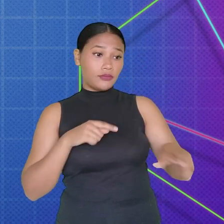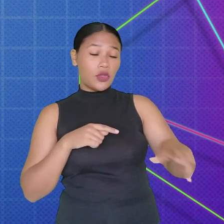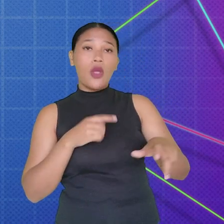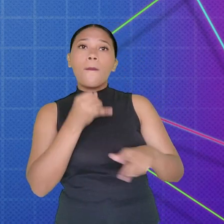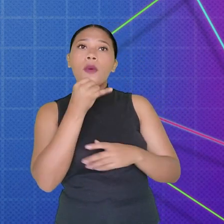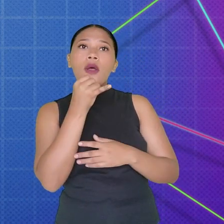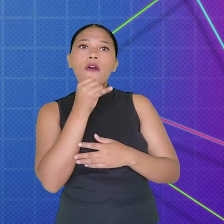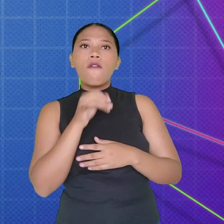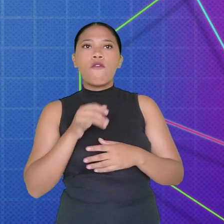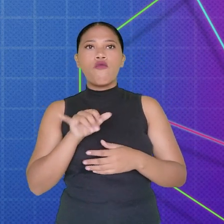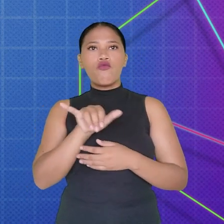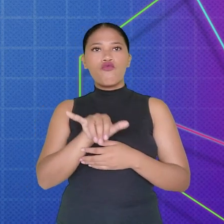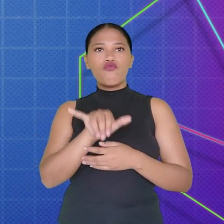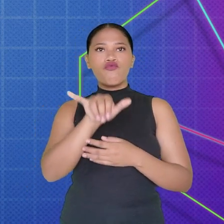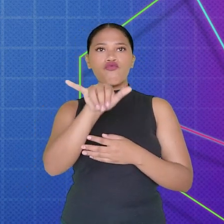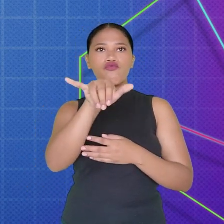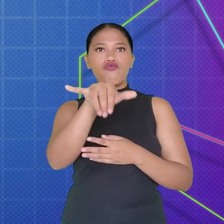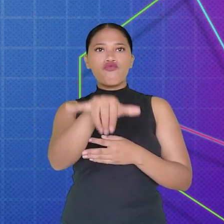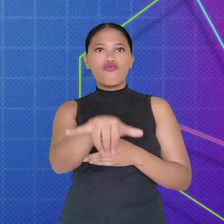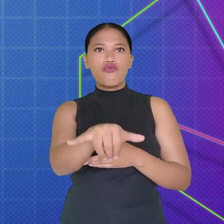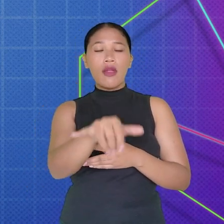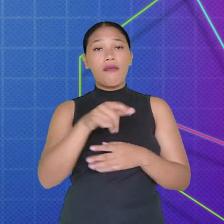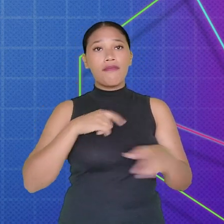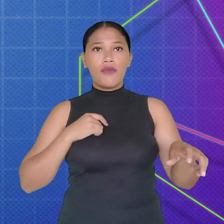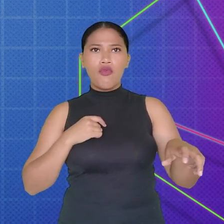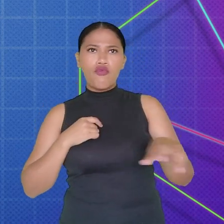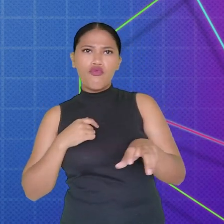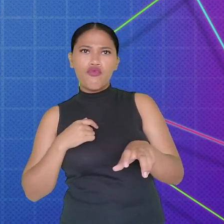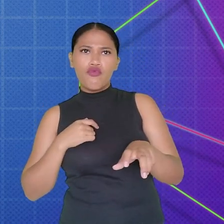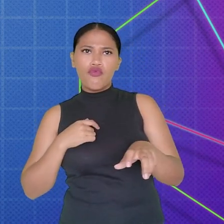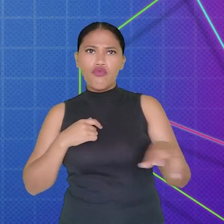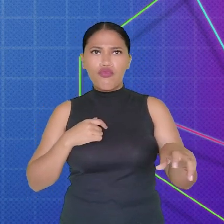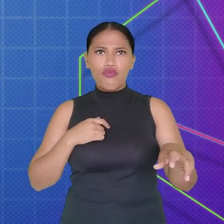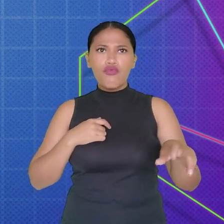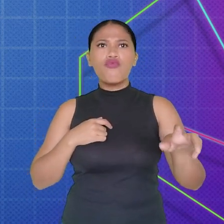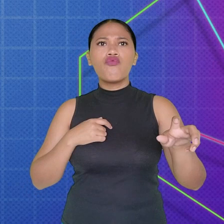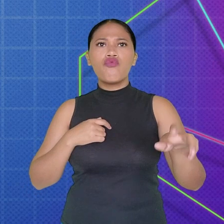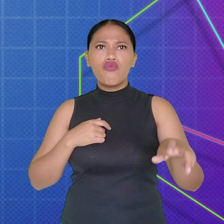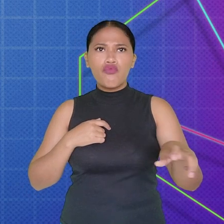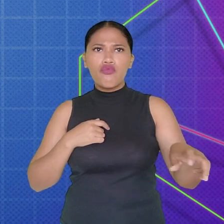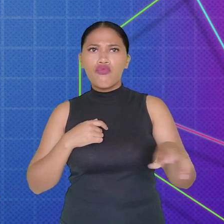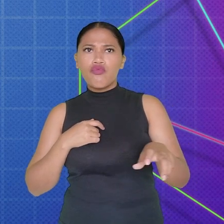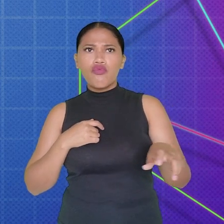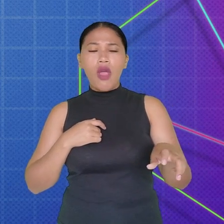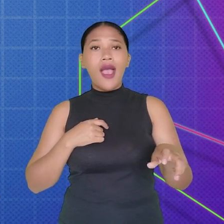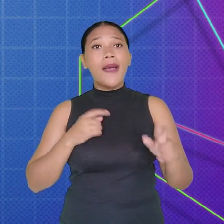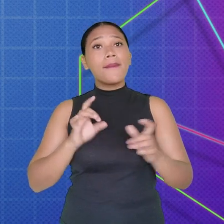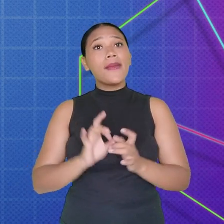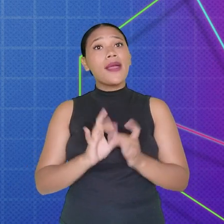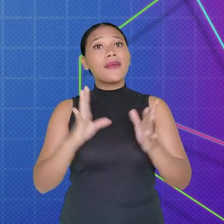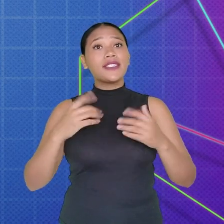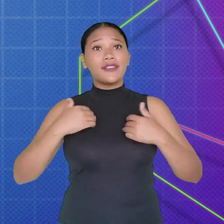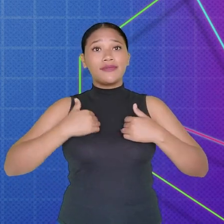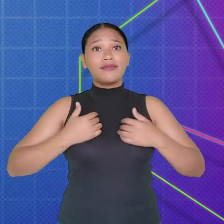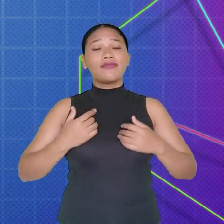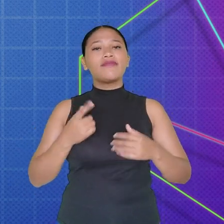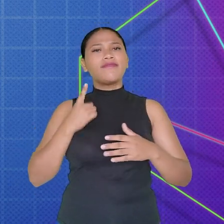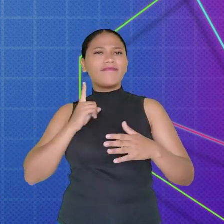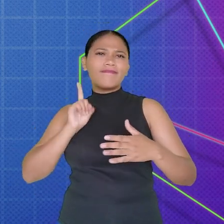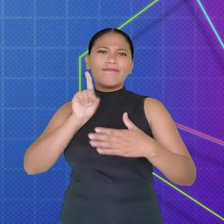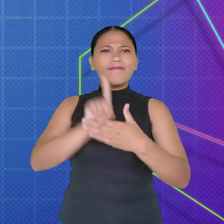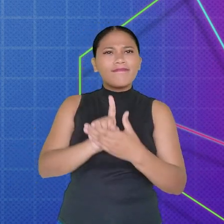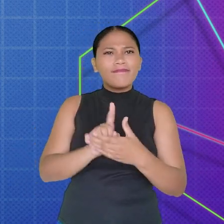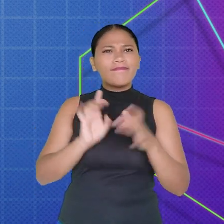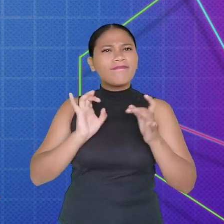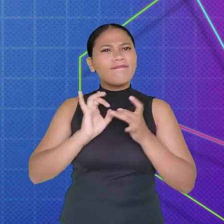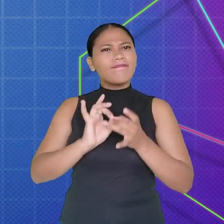simulação de voo, por exemplo, os eventos de mouse podem ser usados para controlar o movimento da aeronave, permitindo assim que o jogador sinta-se mais